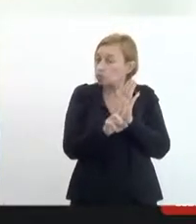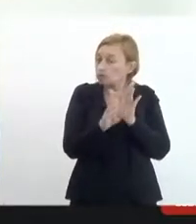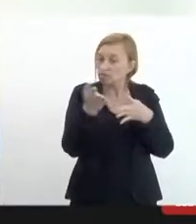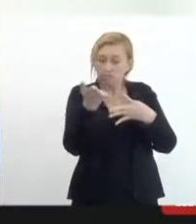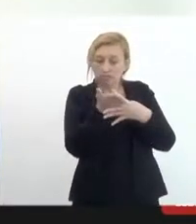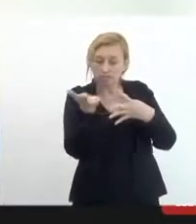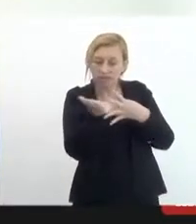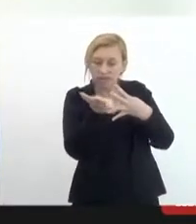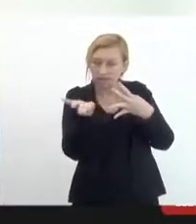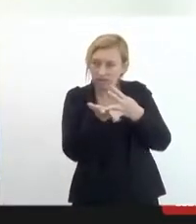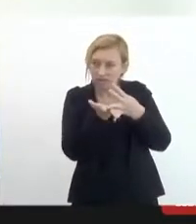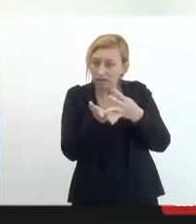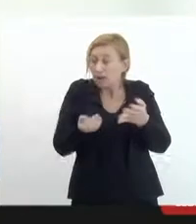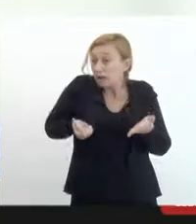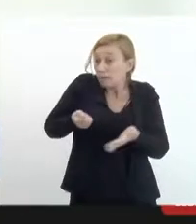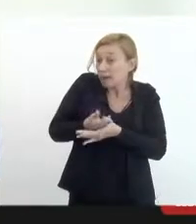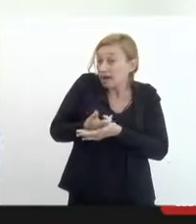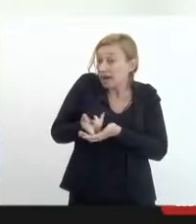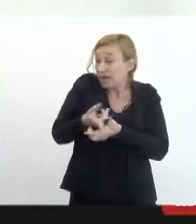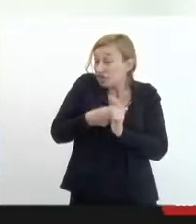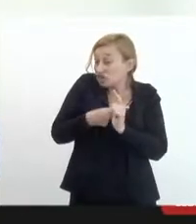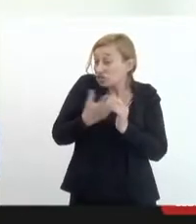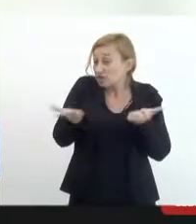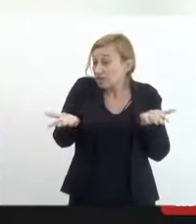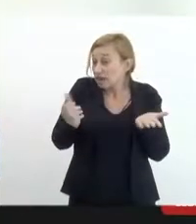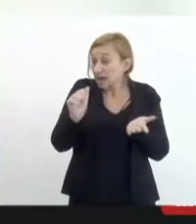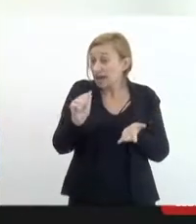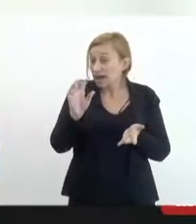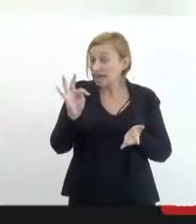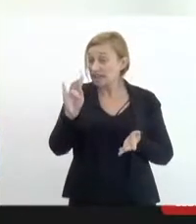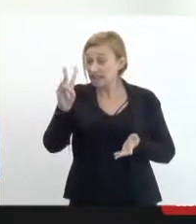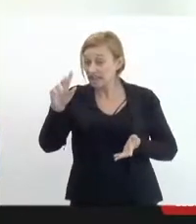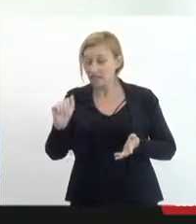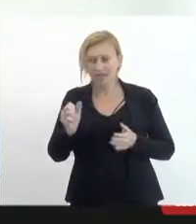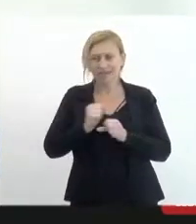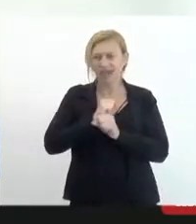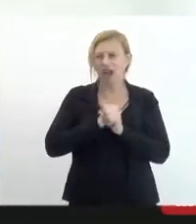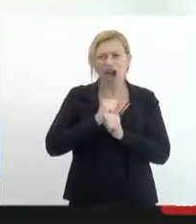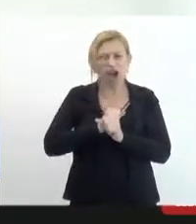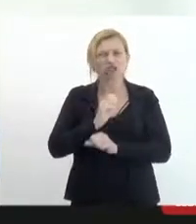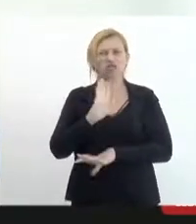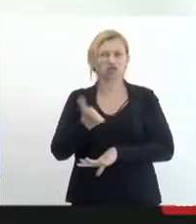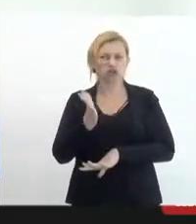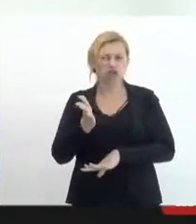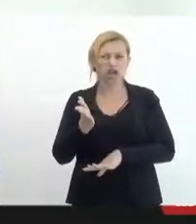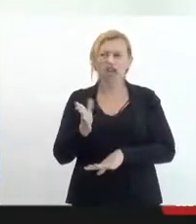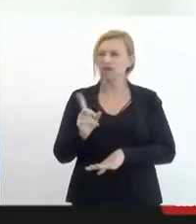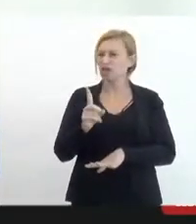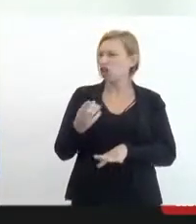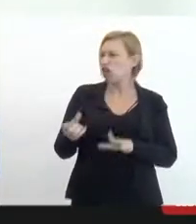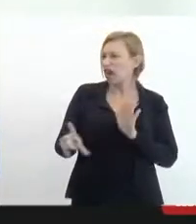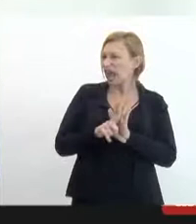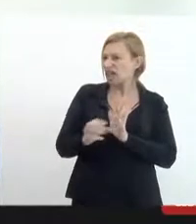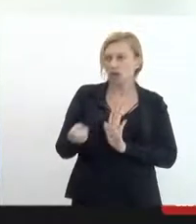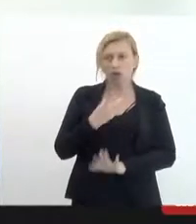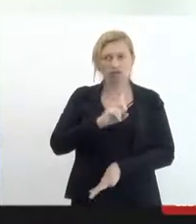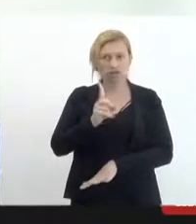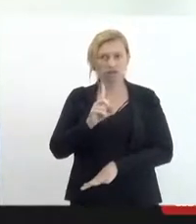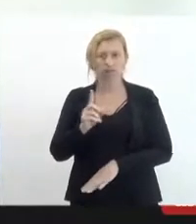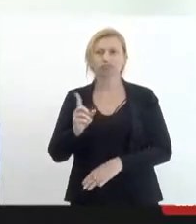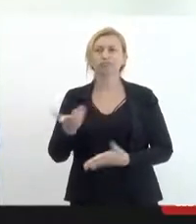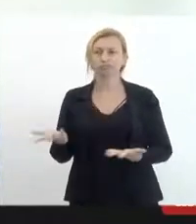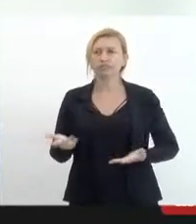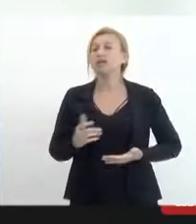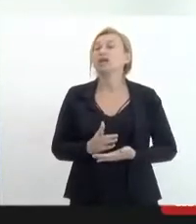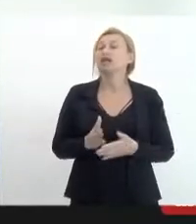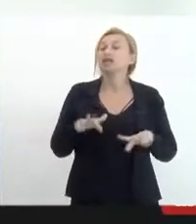parcelamento para pagamento da dívida ativa. Já tem há muitos anos, não é lei, não é lei nova. Então,